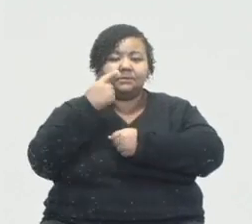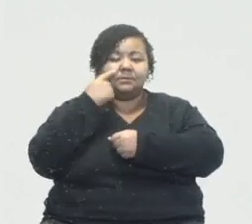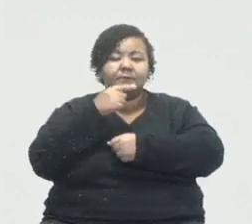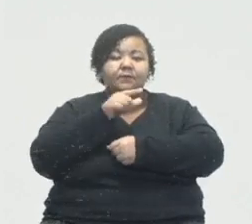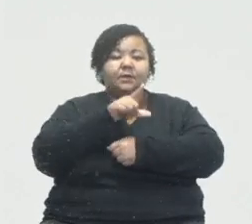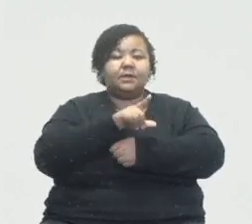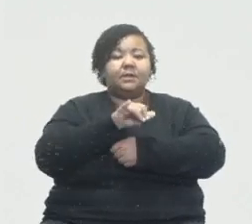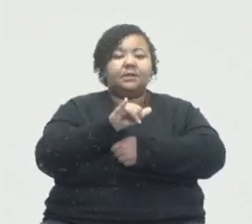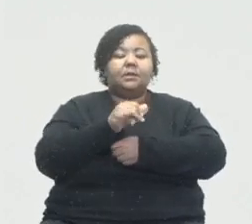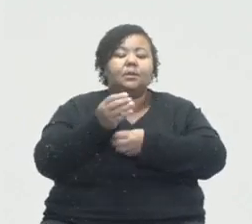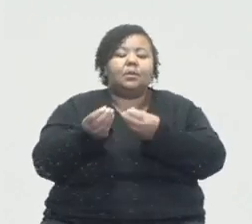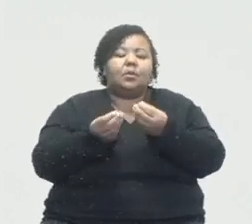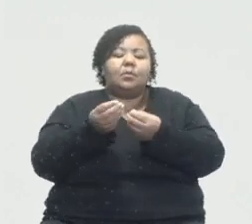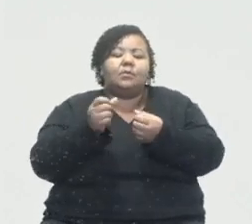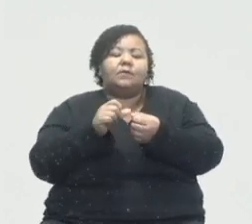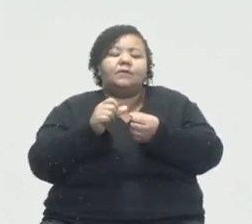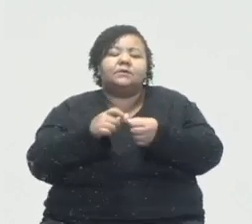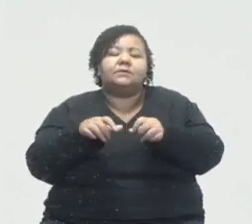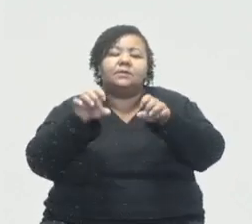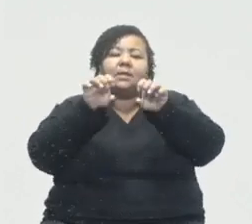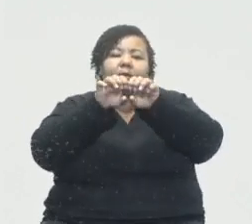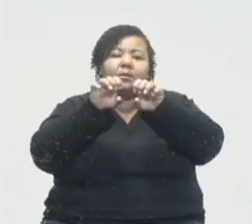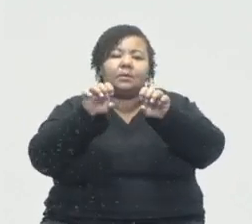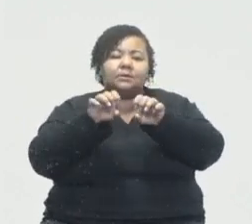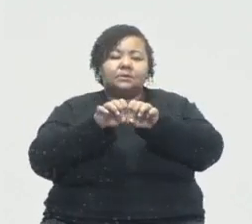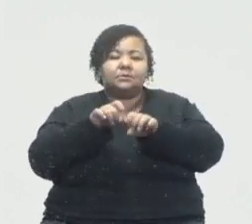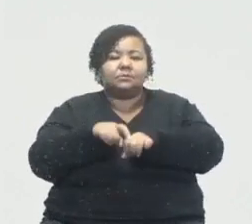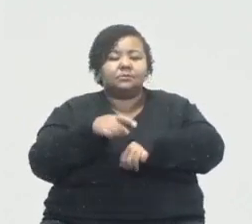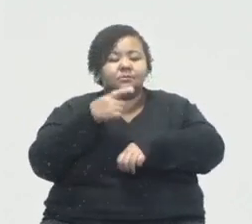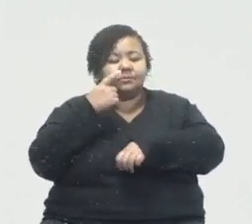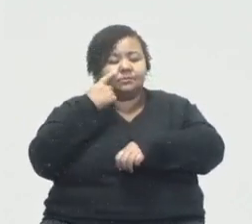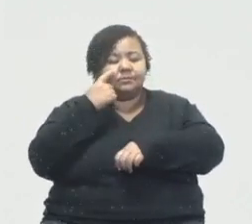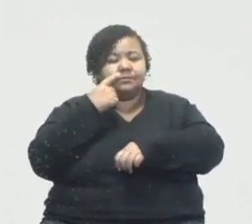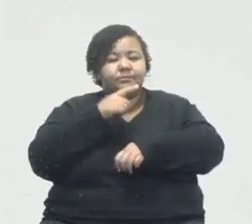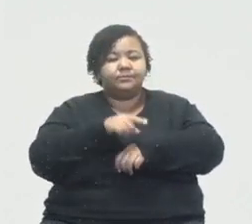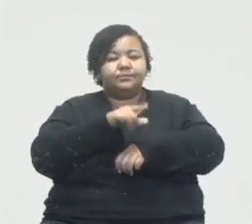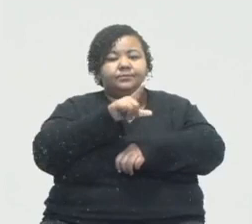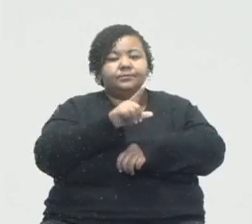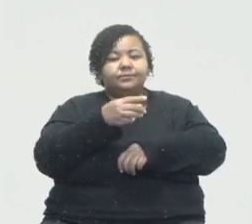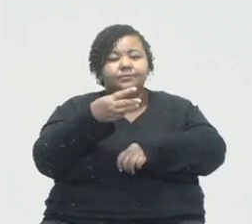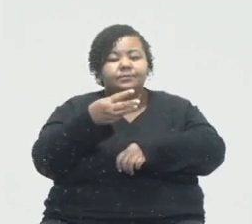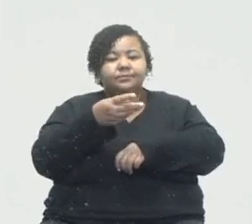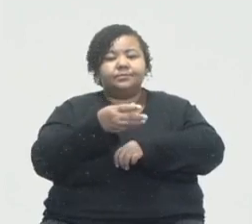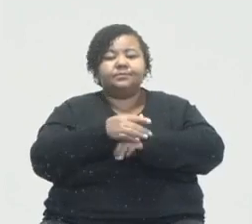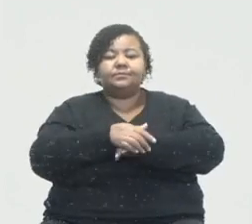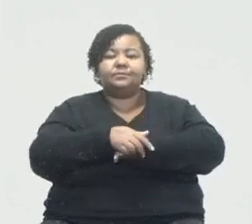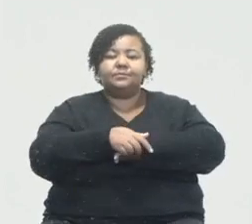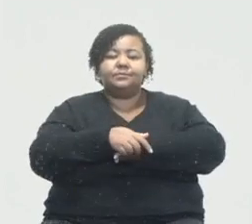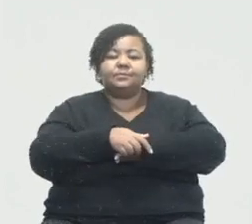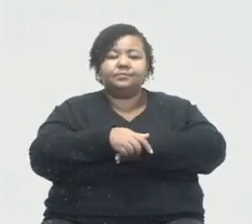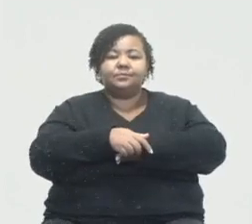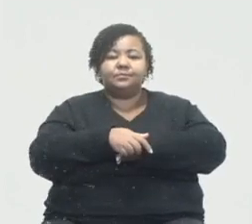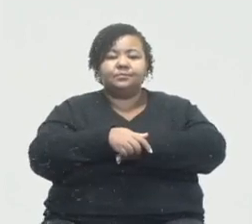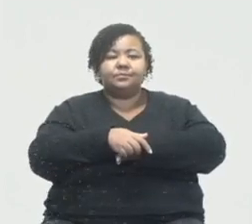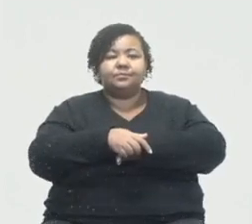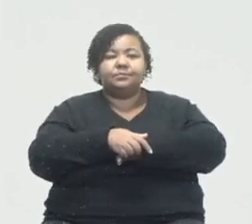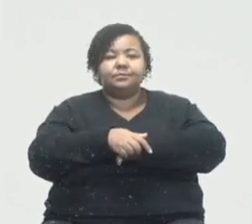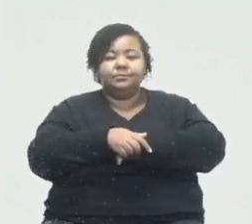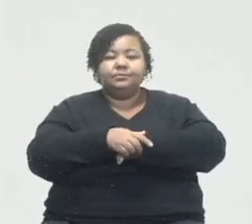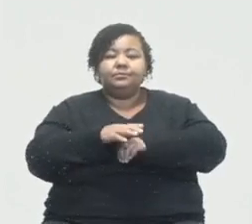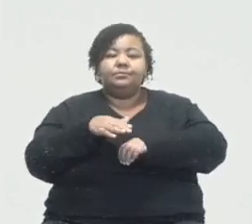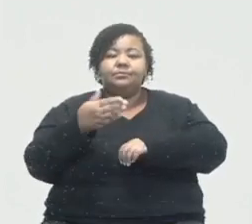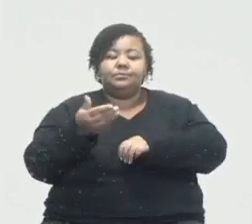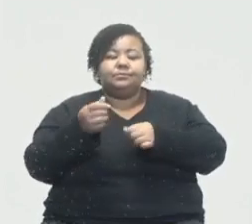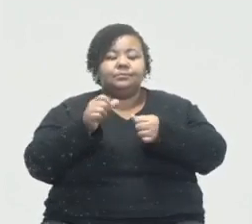expressá-lo usando a seguinte equação, considerando o R3. Ao fazer isso, eu